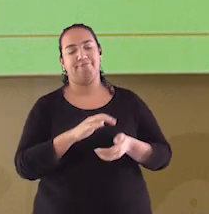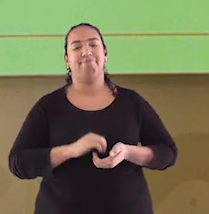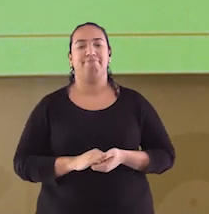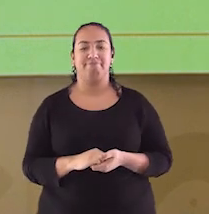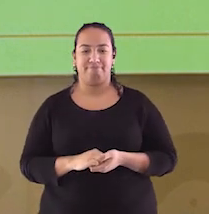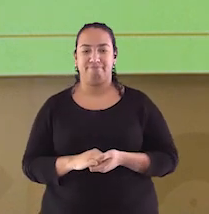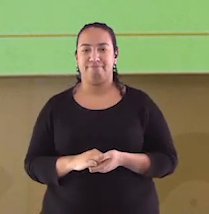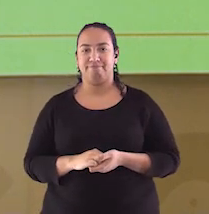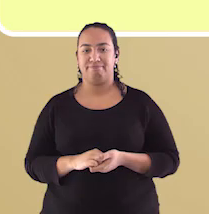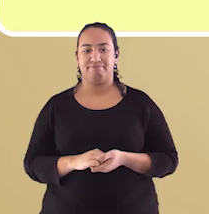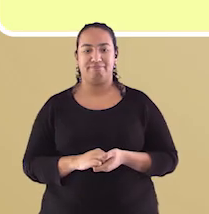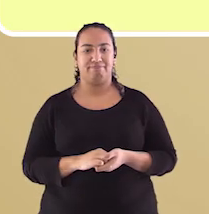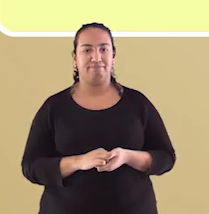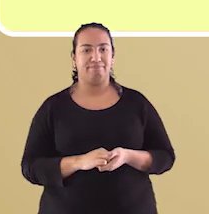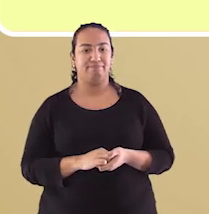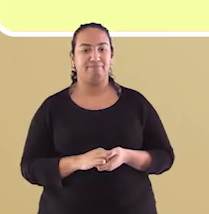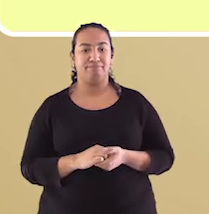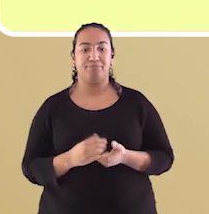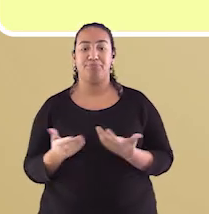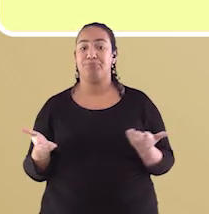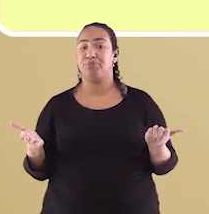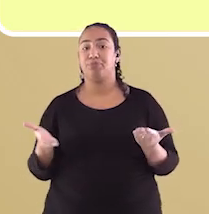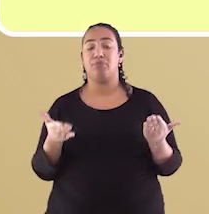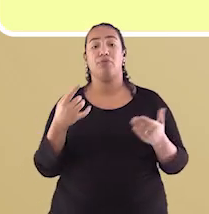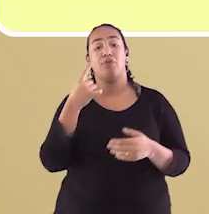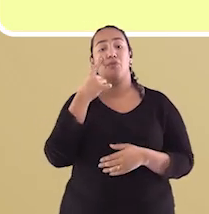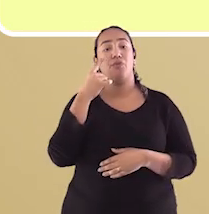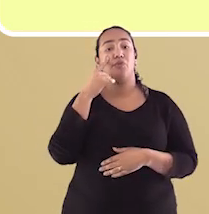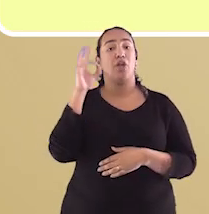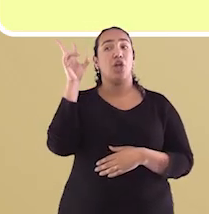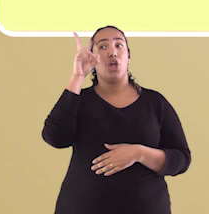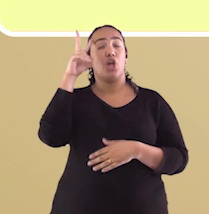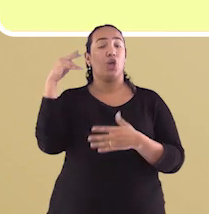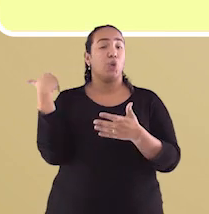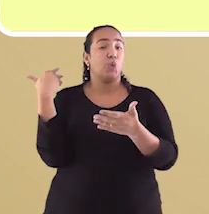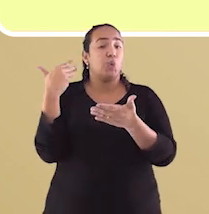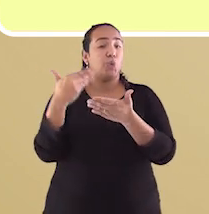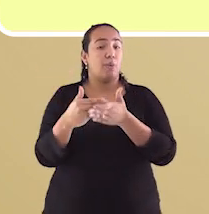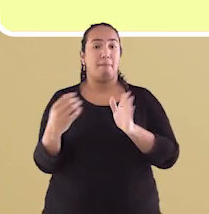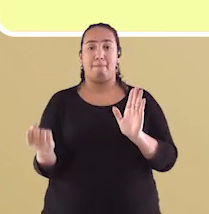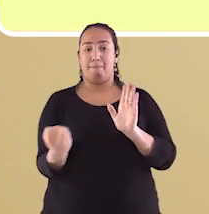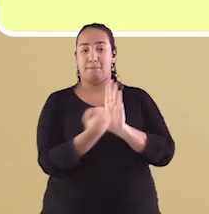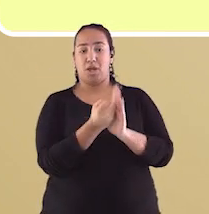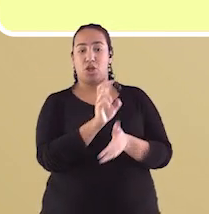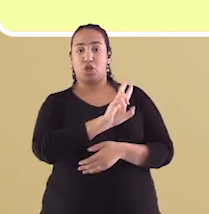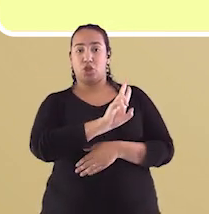da região. Vamos ver quais foram os marcos históricos que